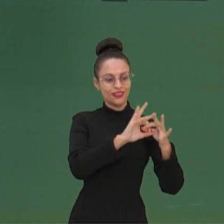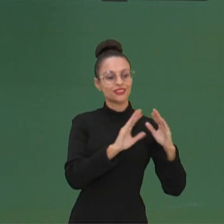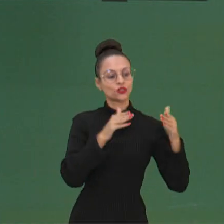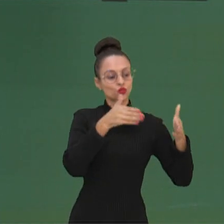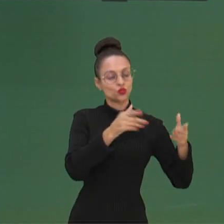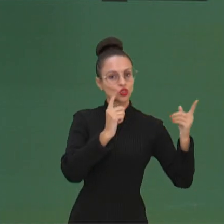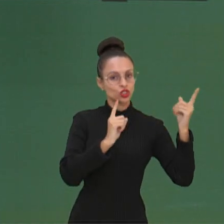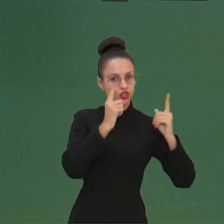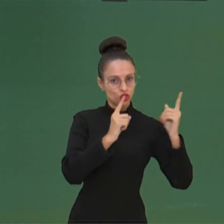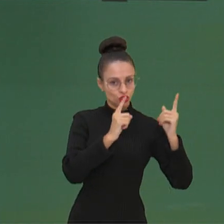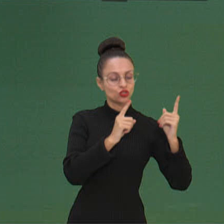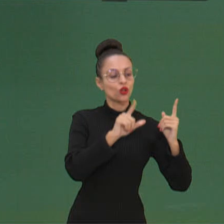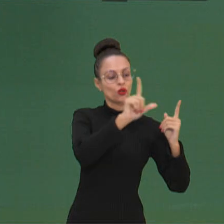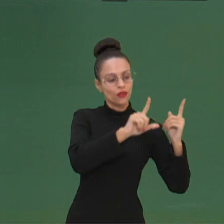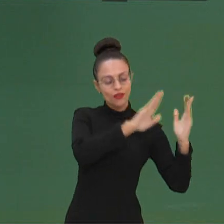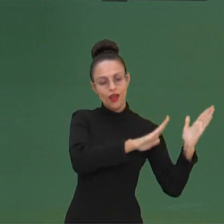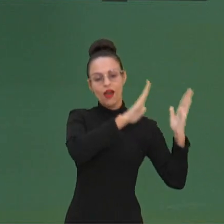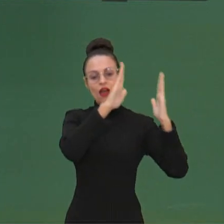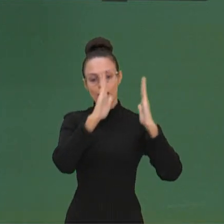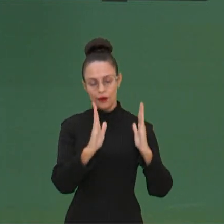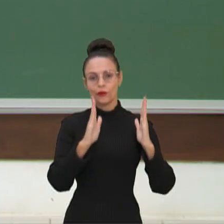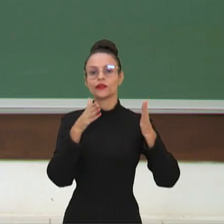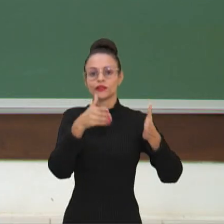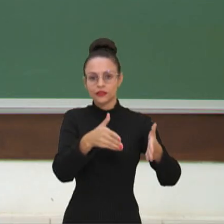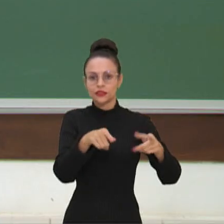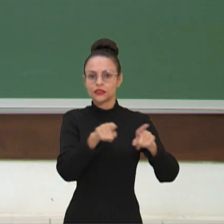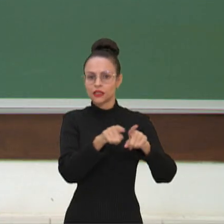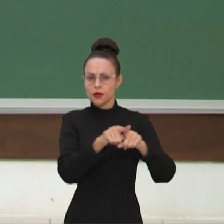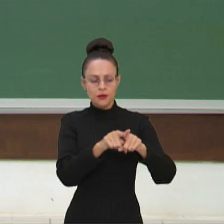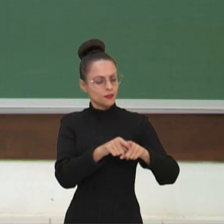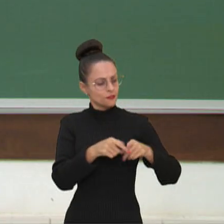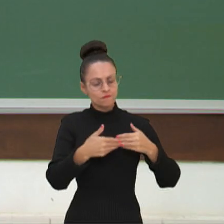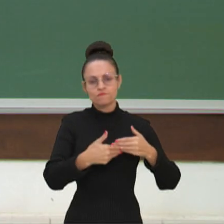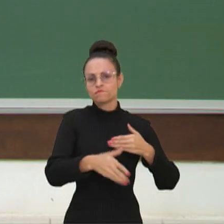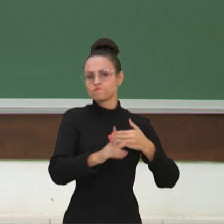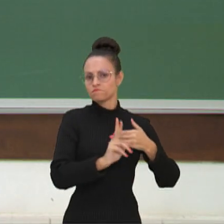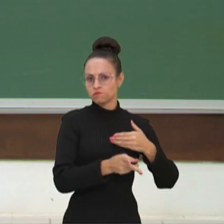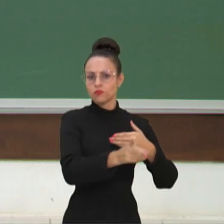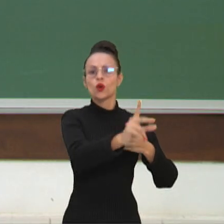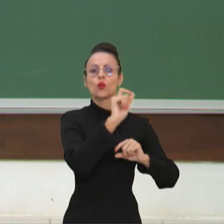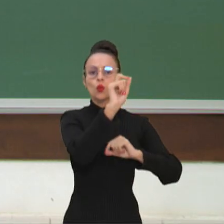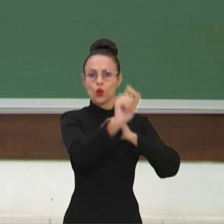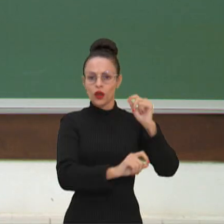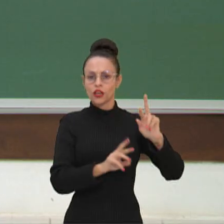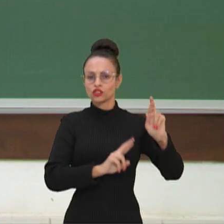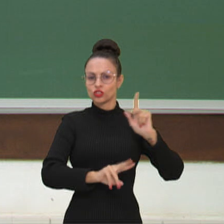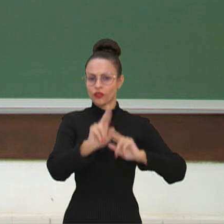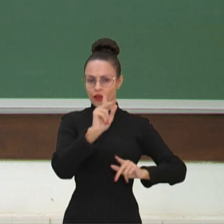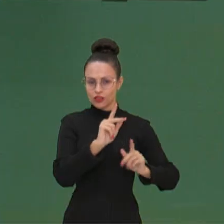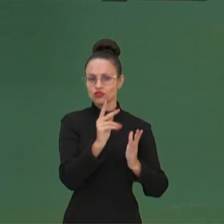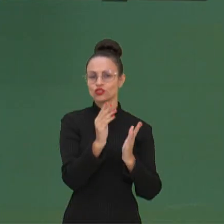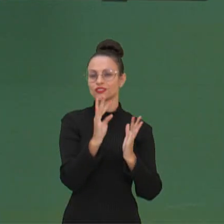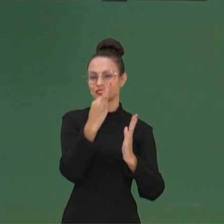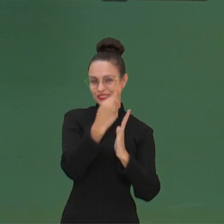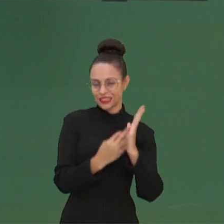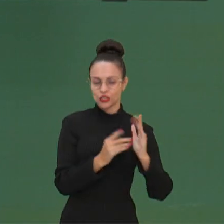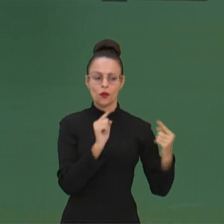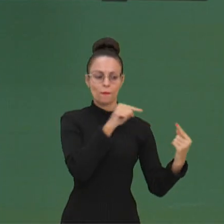colocar a voz do narrador já é o suficiente. Venha quem vier, não abras, disse ela, foi a dona